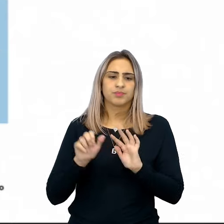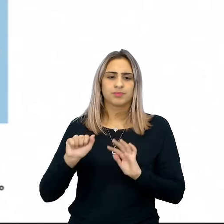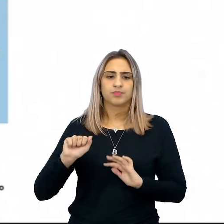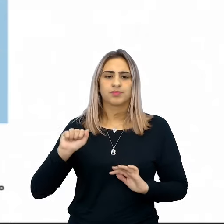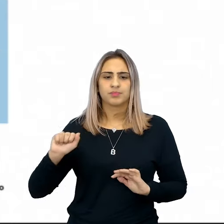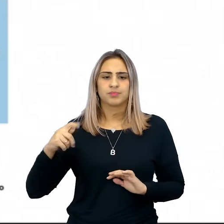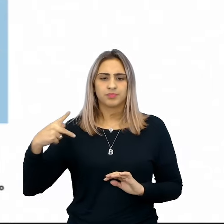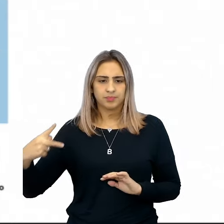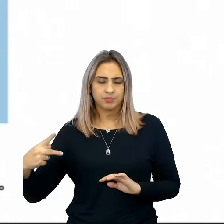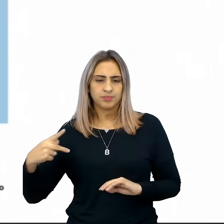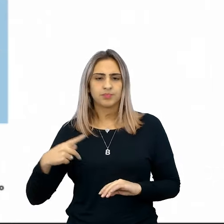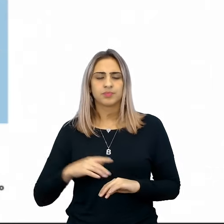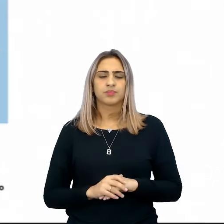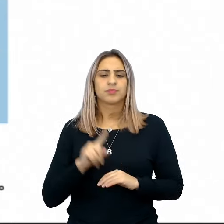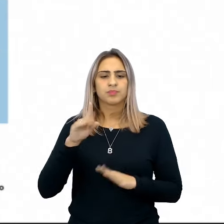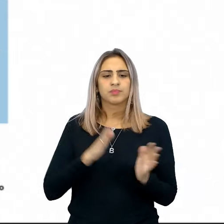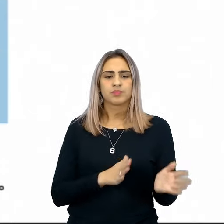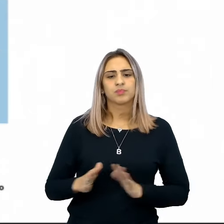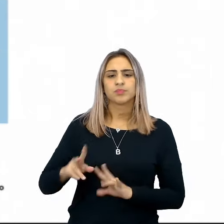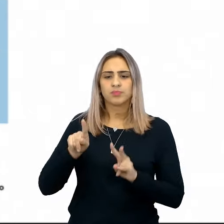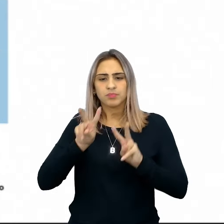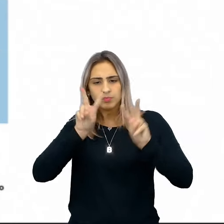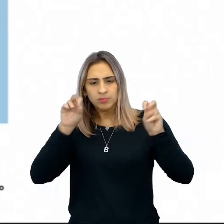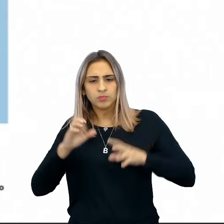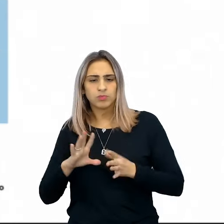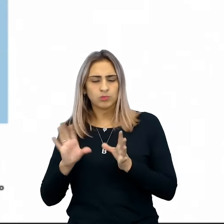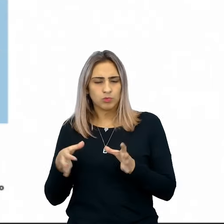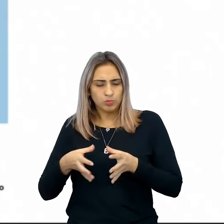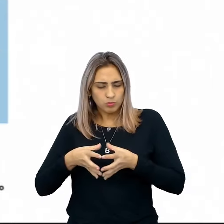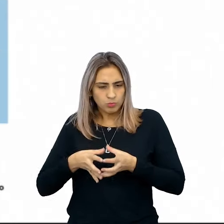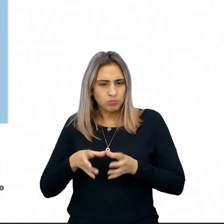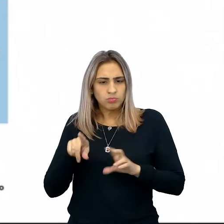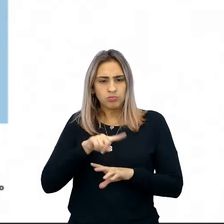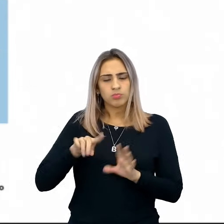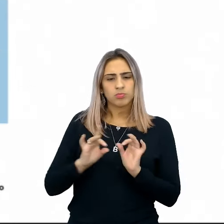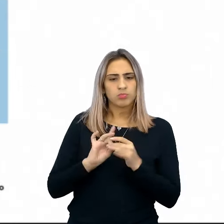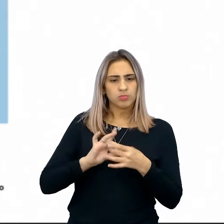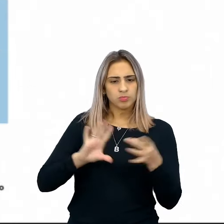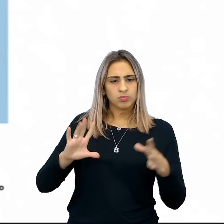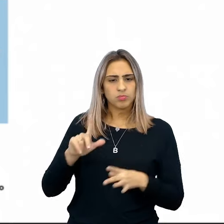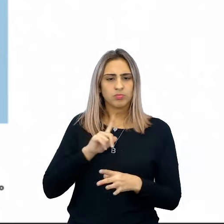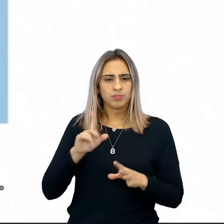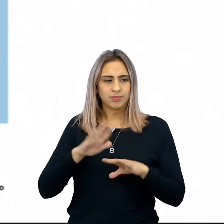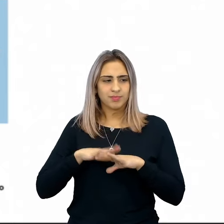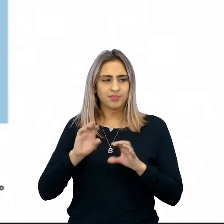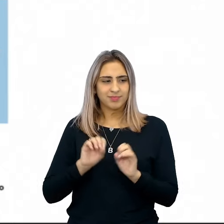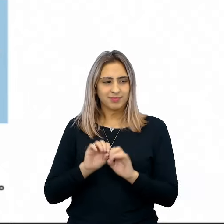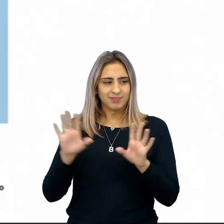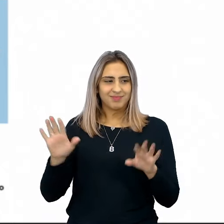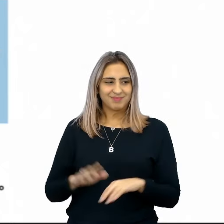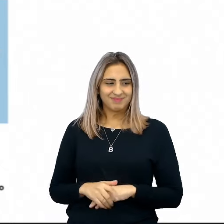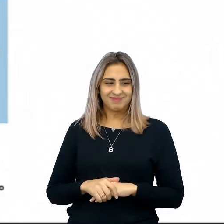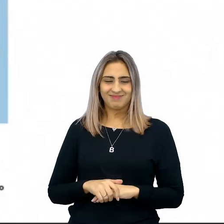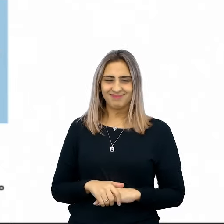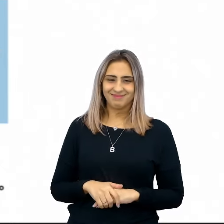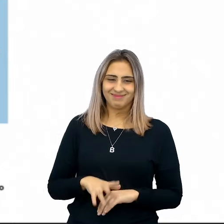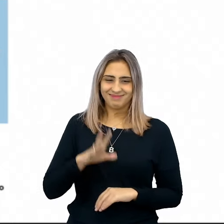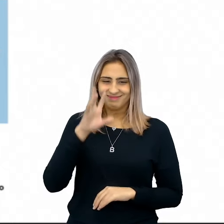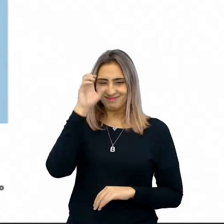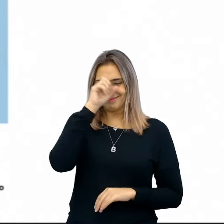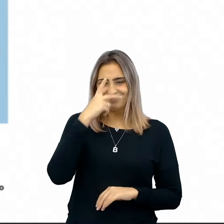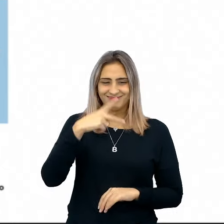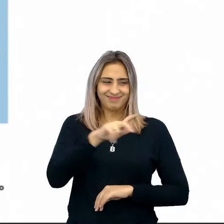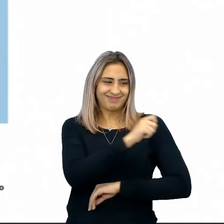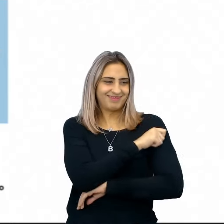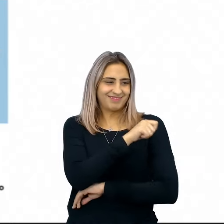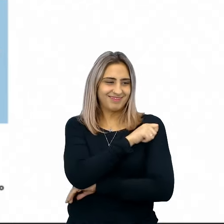você mesmo produziu, pois esse conjunto, né, ele vai permitir que você tenha mais clareza das necessidades de aprendizagem dos seus alunos,